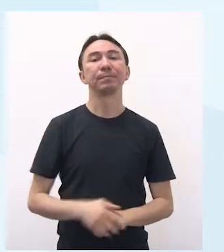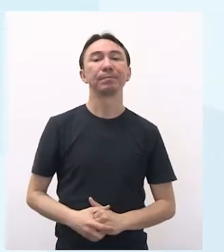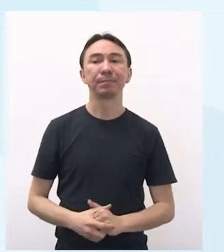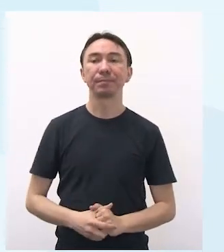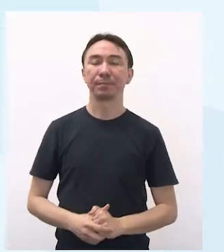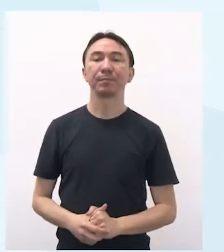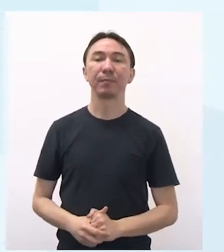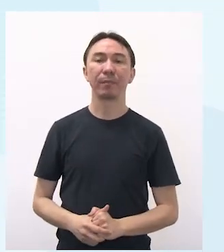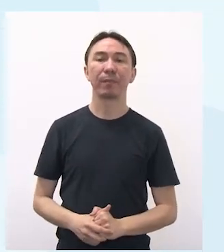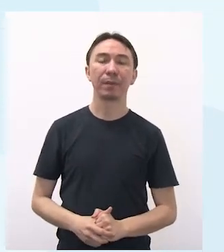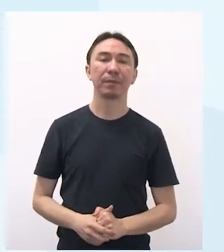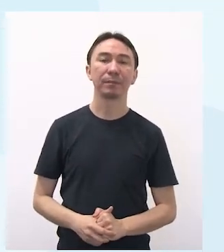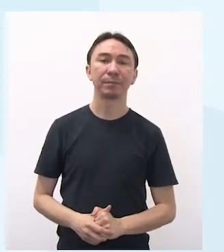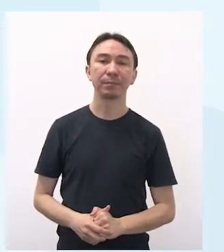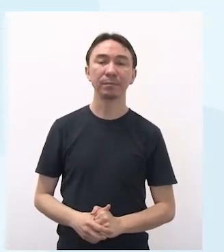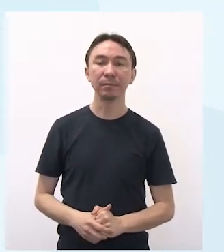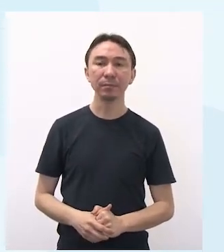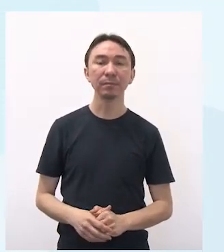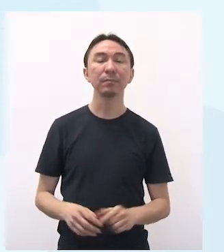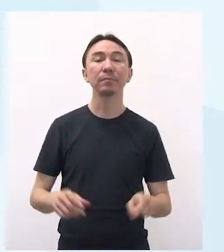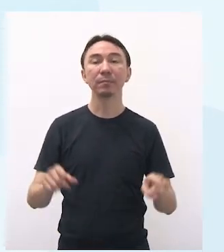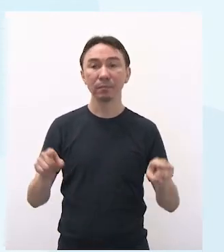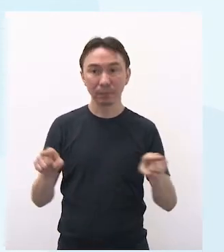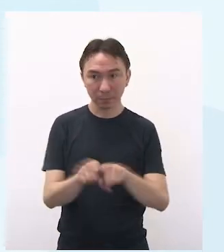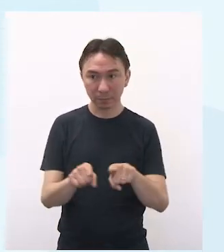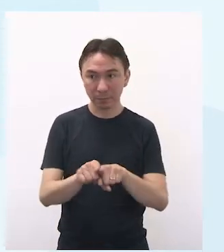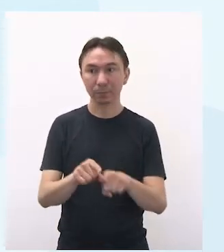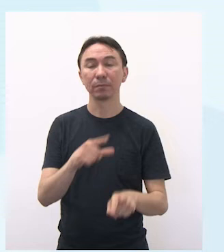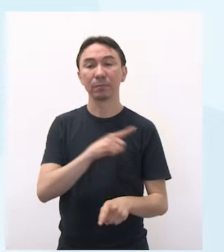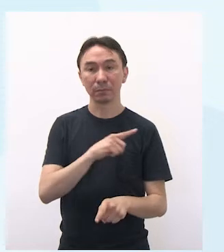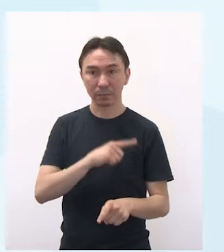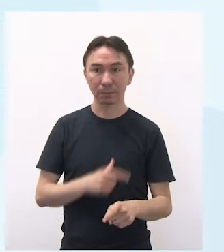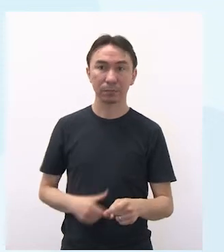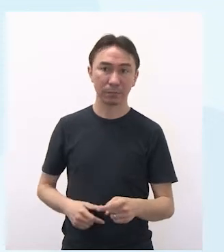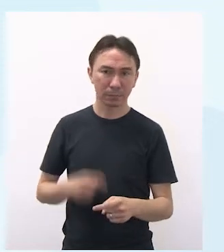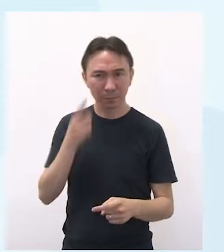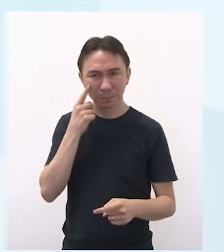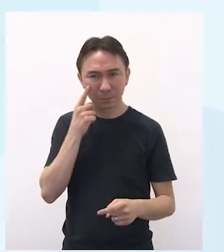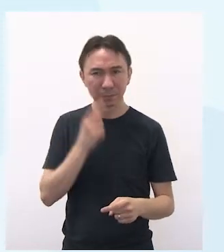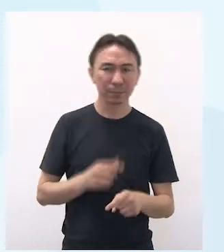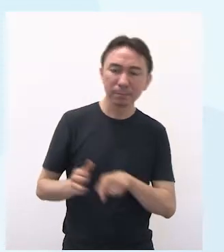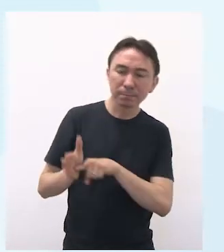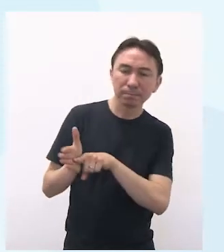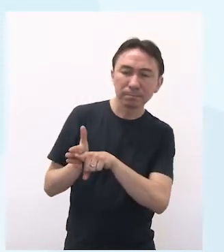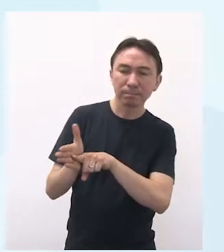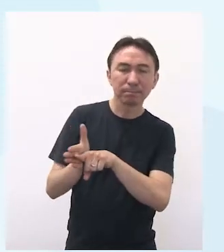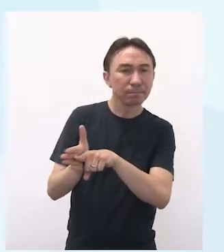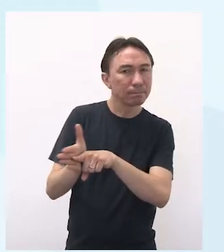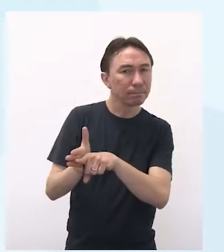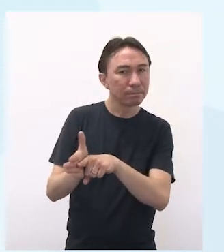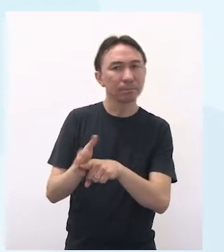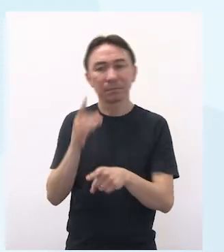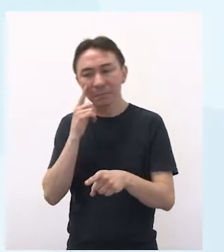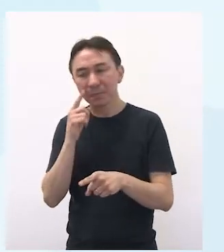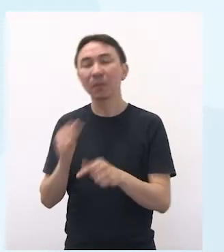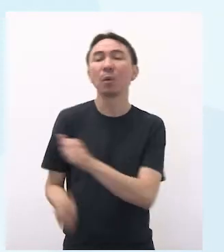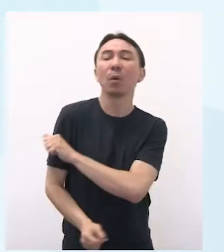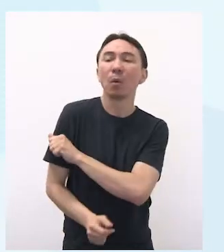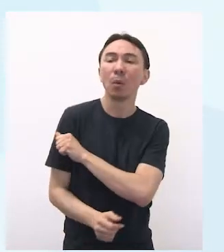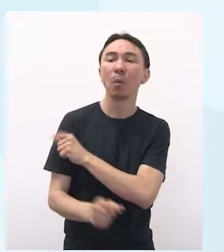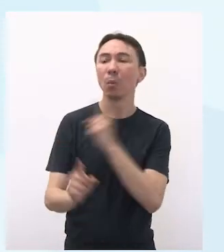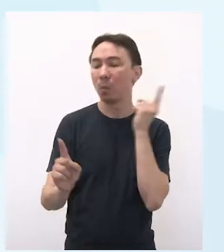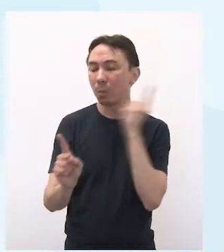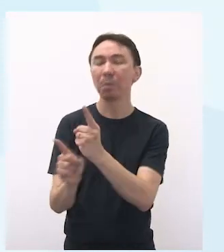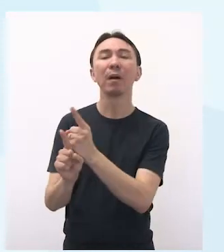Nós temos também um levantamento para que possamos traçar quem é este nosso aluno. Então, nós vamos ter